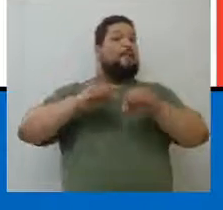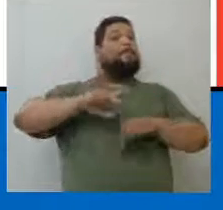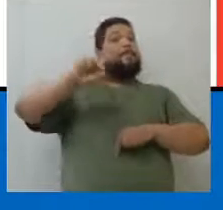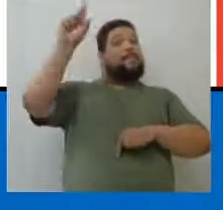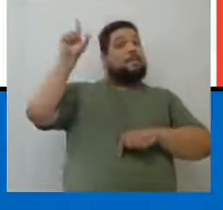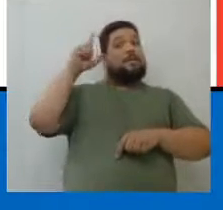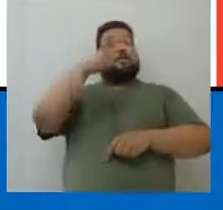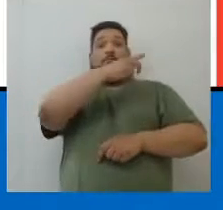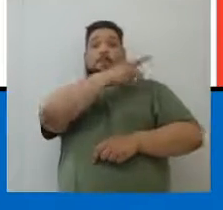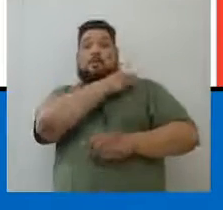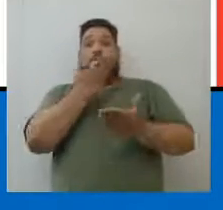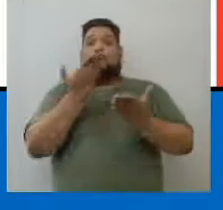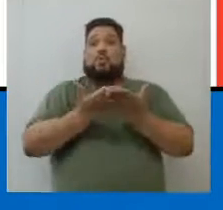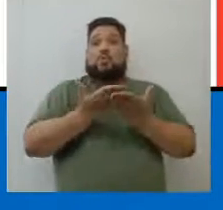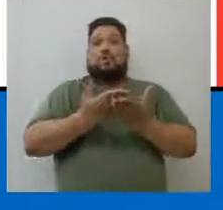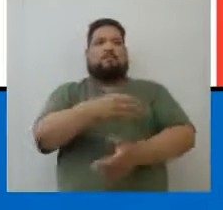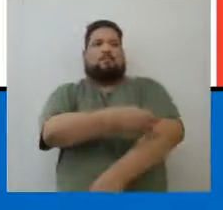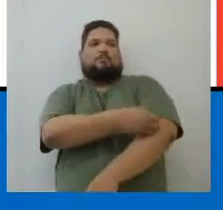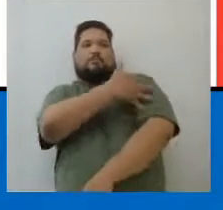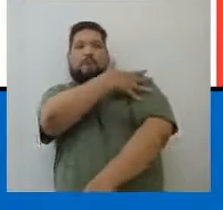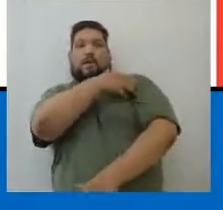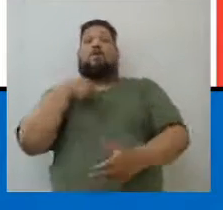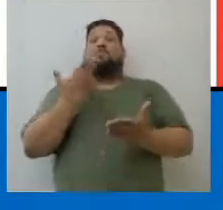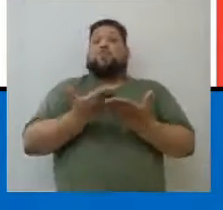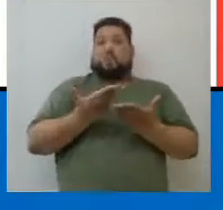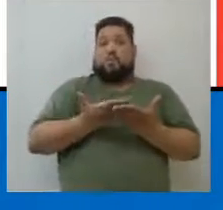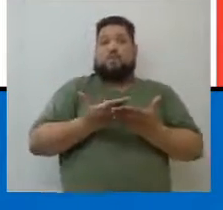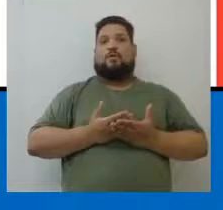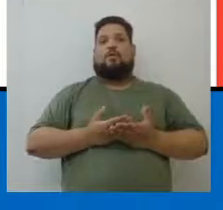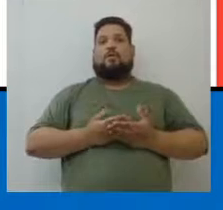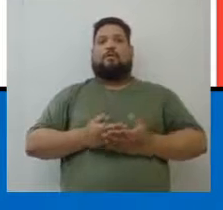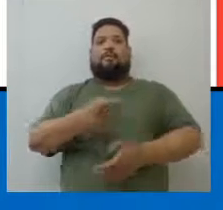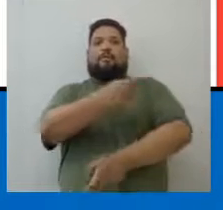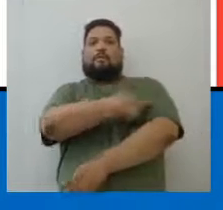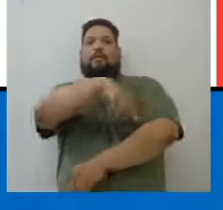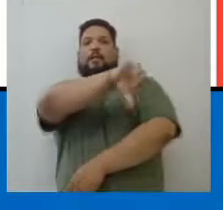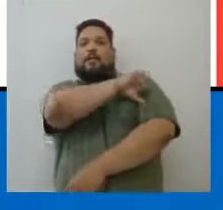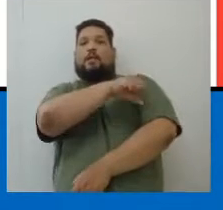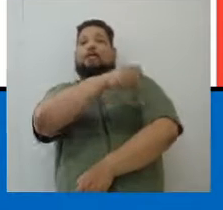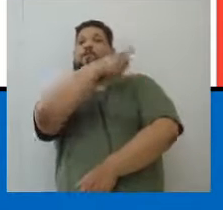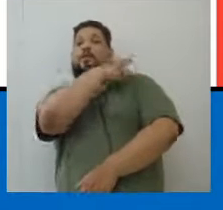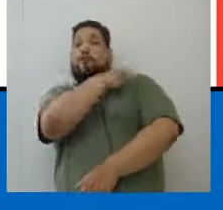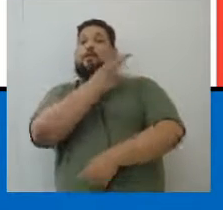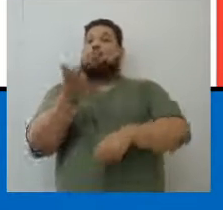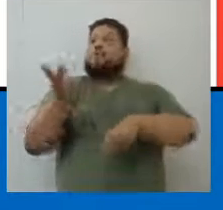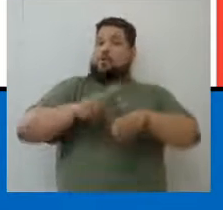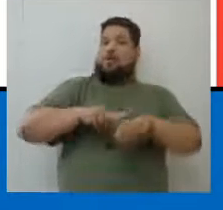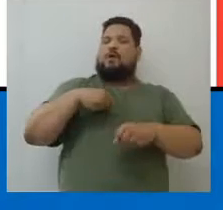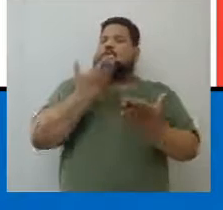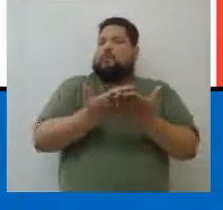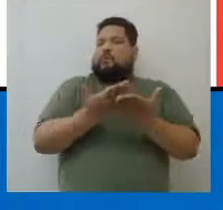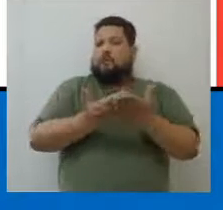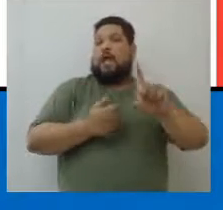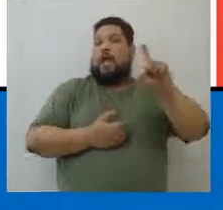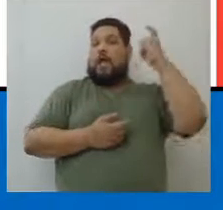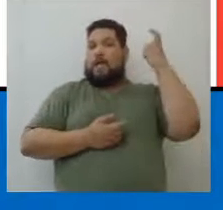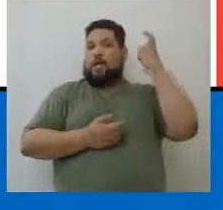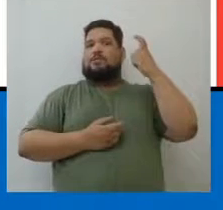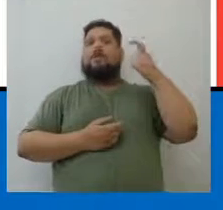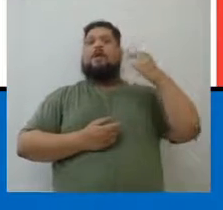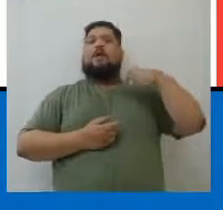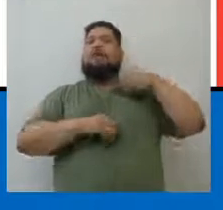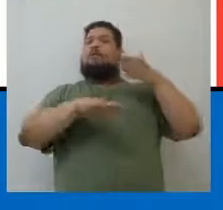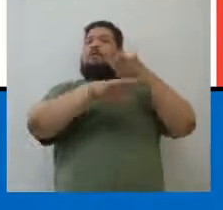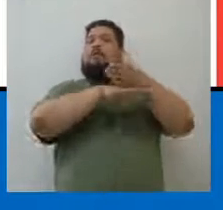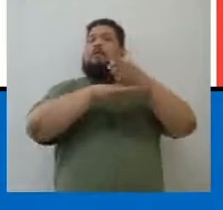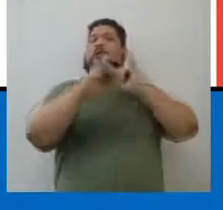ensino médio, né, de ensino fundamental, de ensino médio e fundamental no caso, meu tempo nesses dois períodos, eu não tive acesso